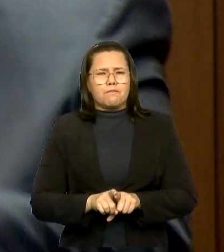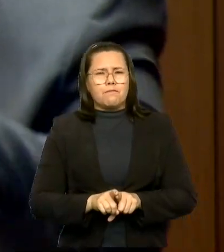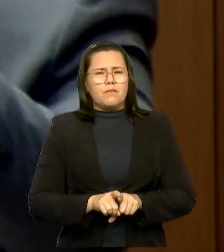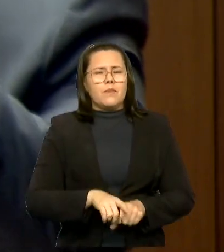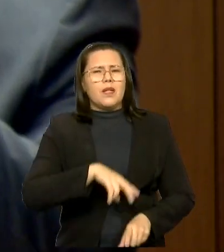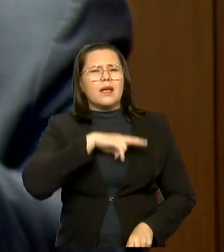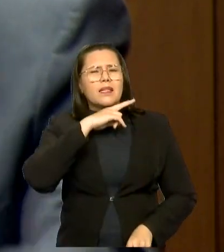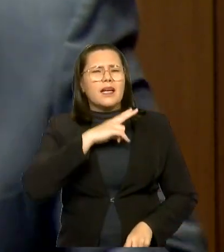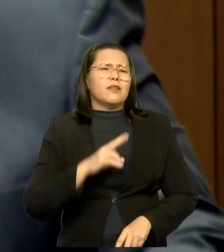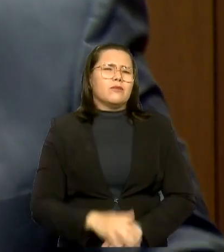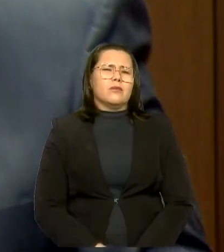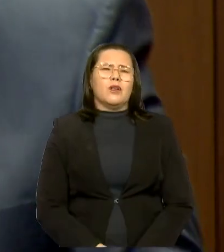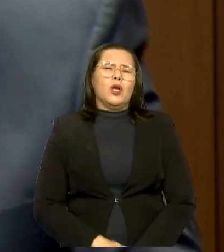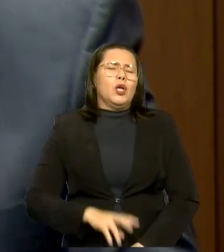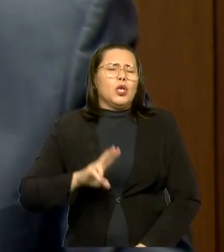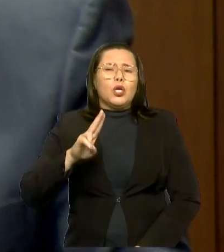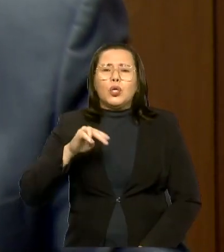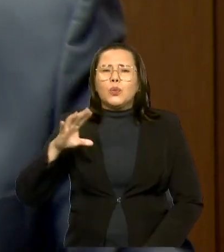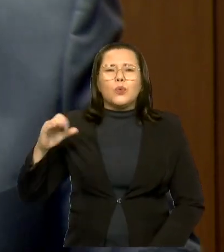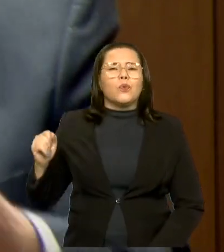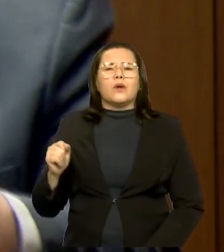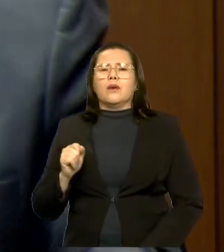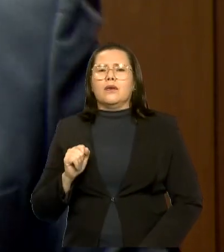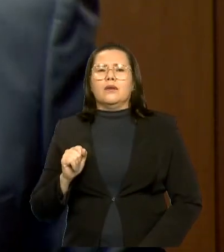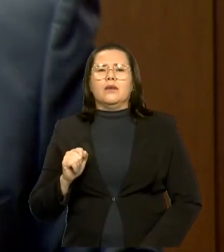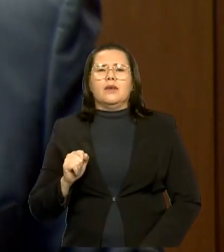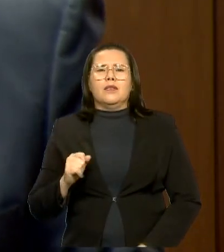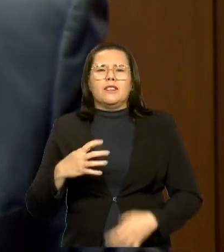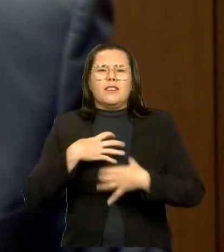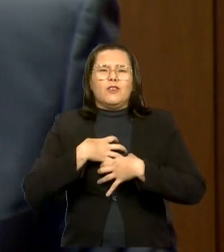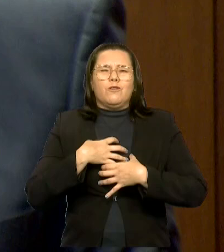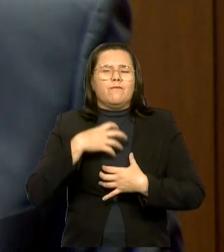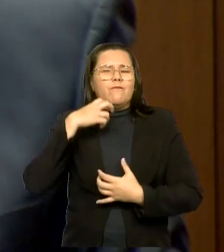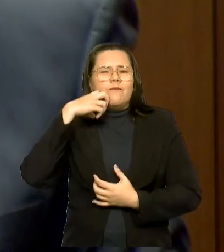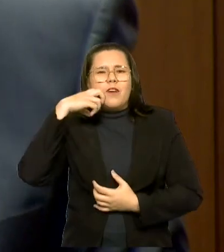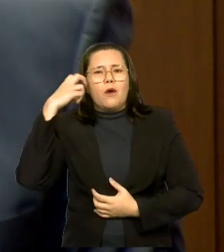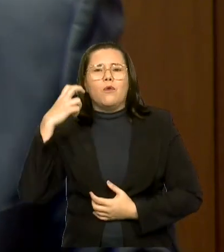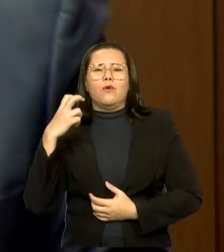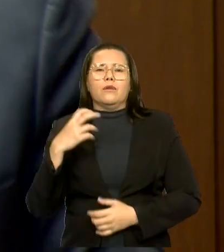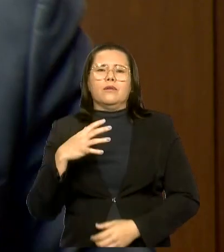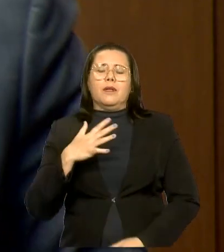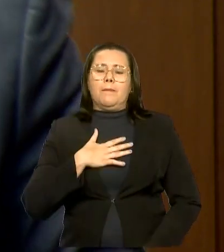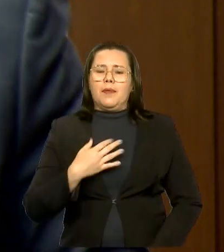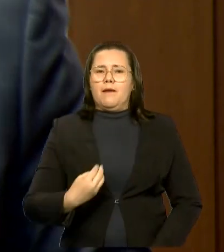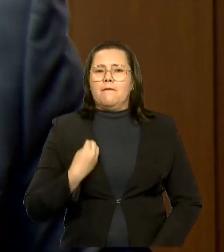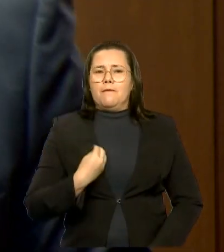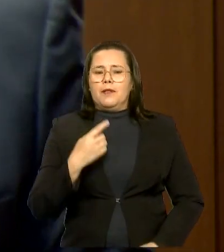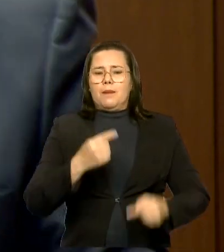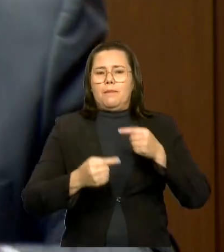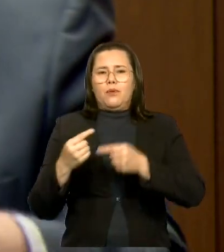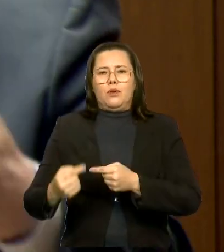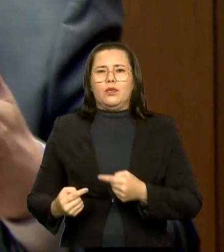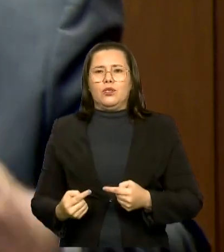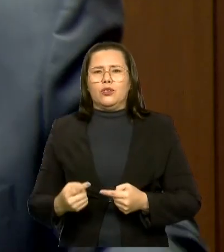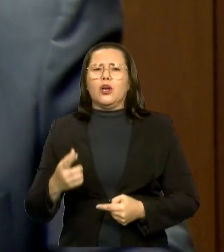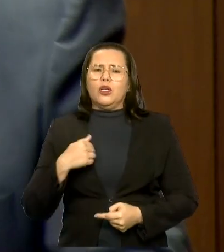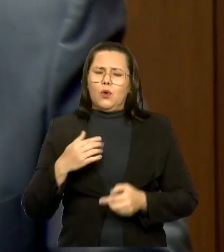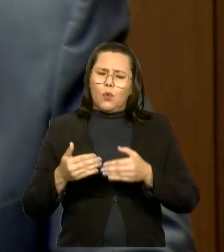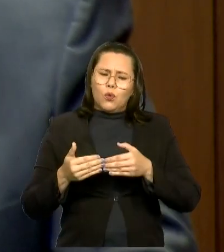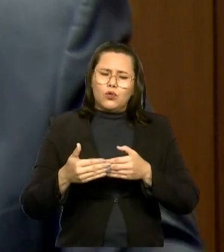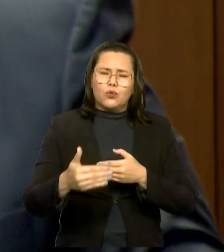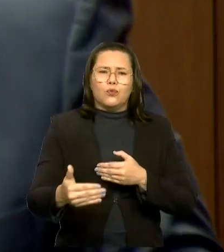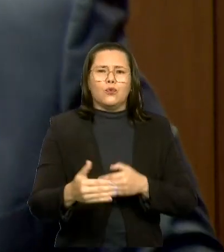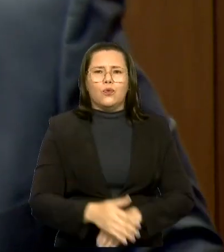vergonha de nenhuma passagem da minha vida pública. E é essa a minha missão, essa é a minha função, e assim exercerei o meu mandato, se Deus quiser,